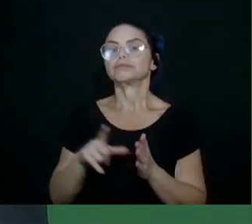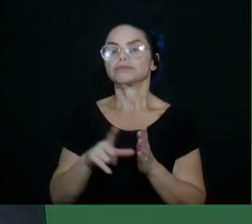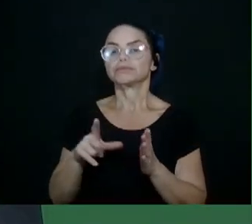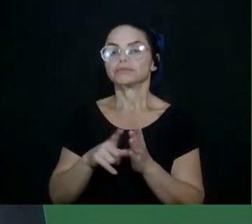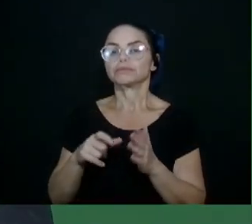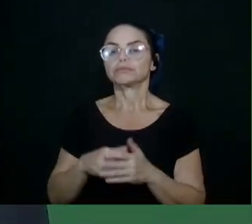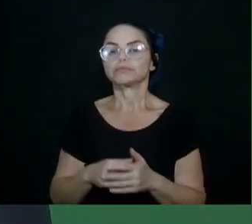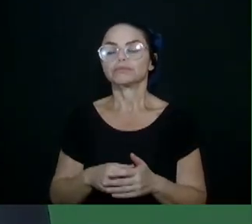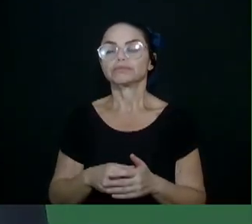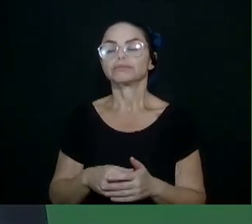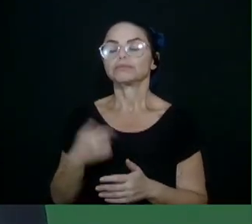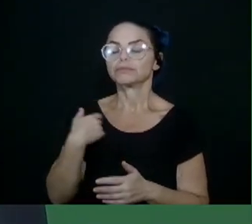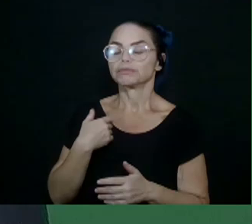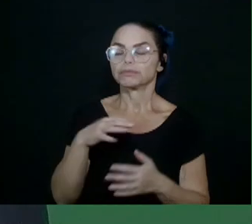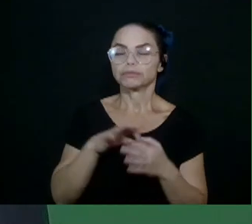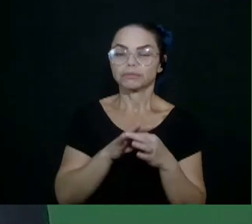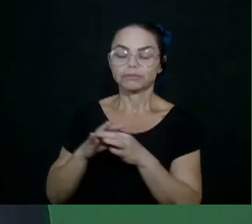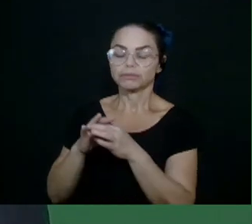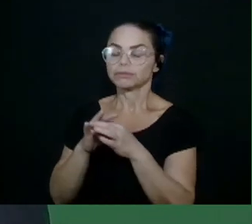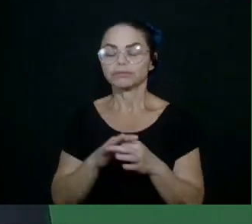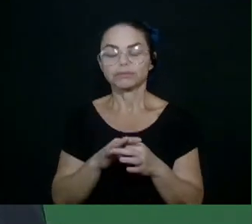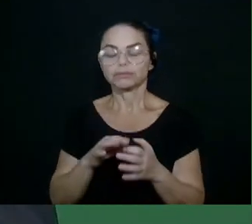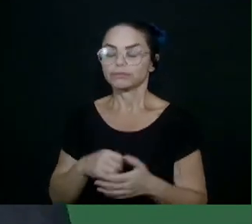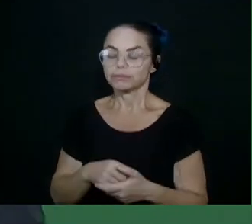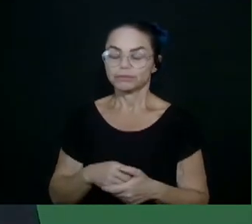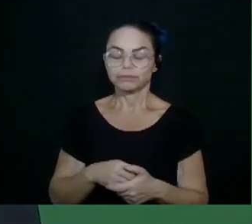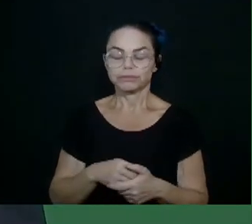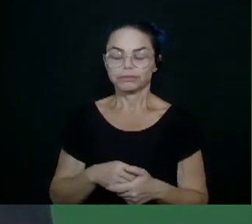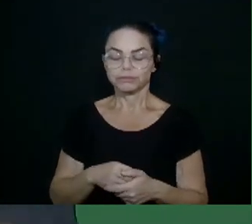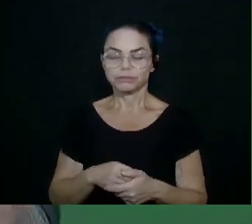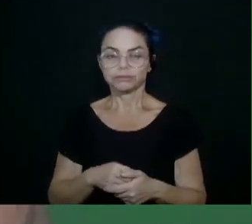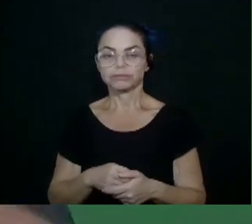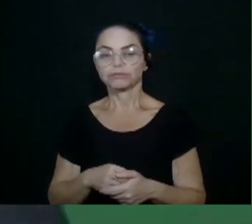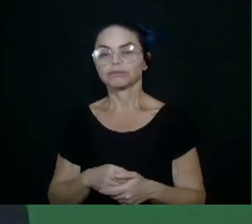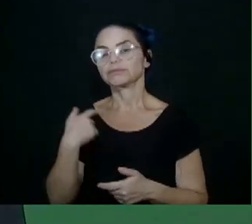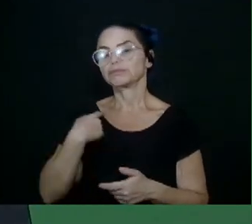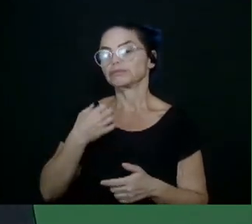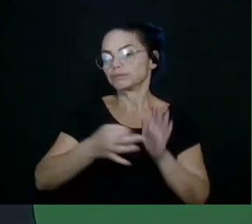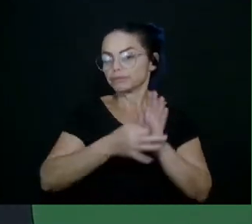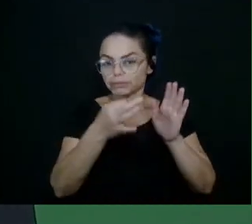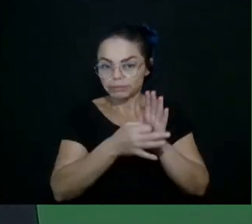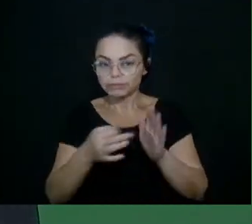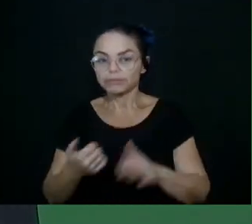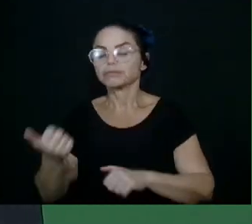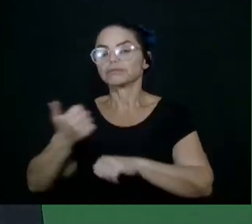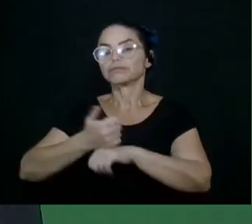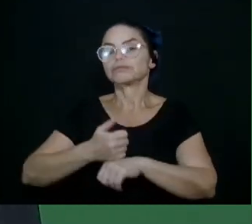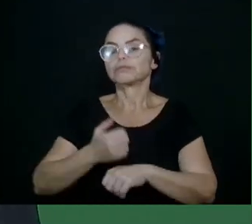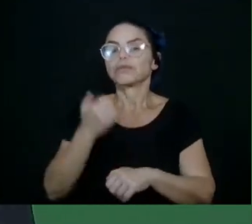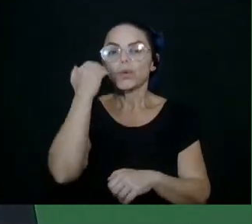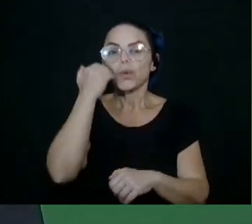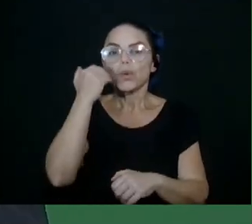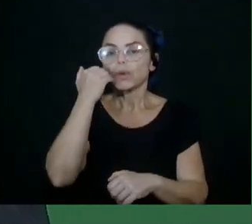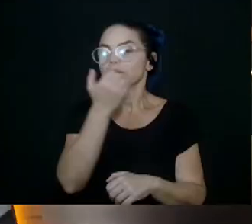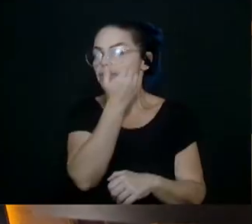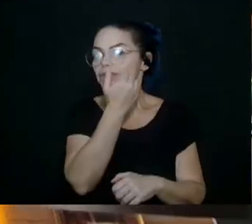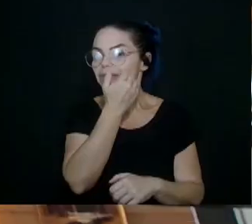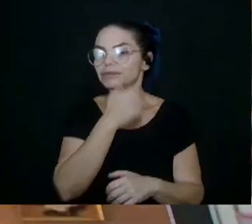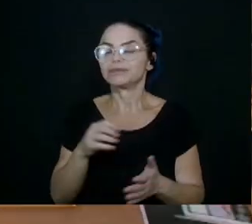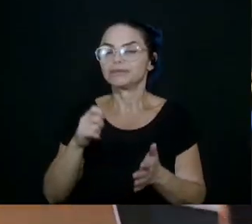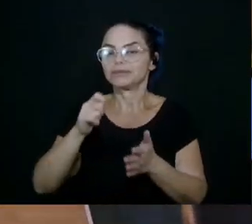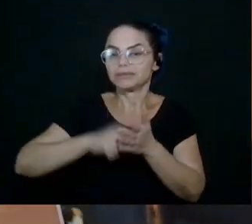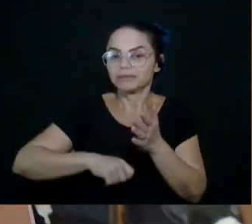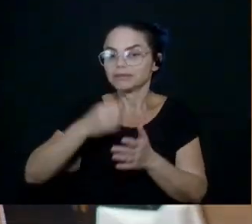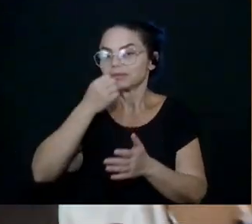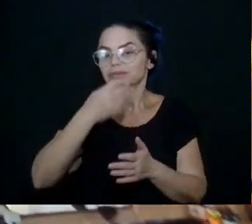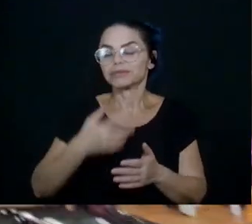muito bem formado. Então, fica até a dica para quem é dono de barbearia, a assinatura não é problema, a assinatura é solução